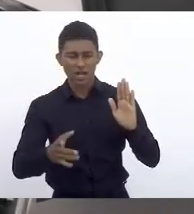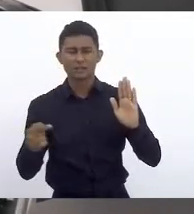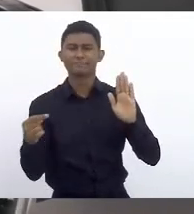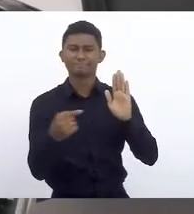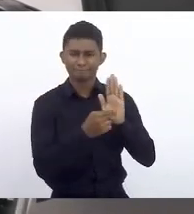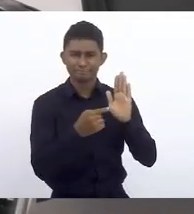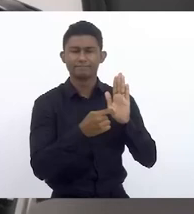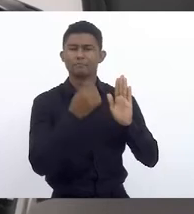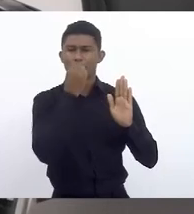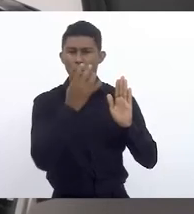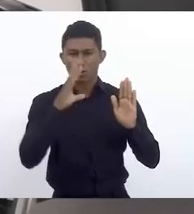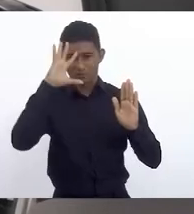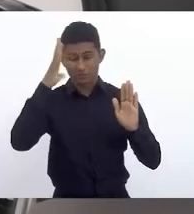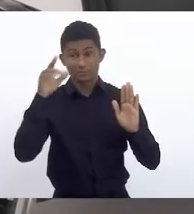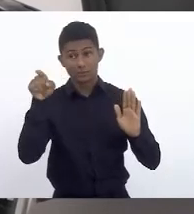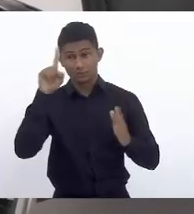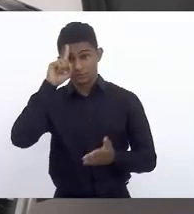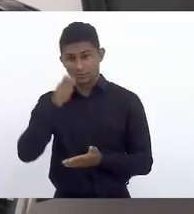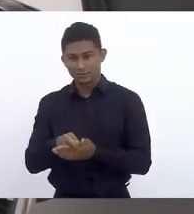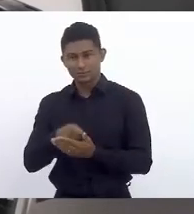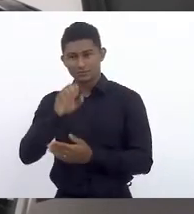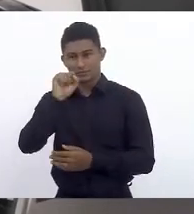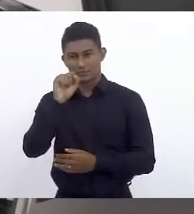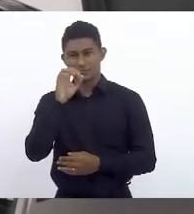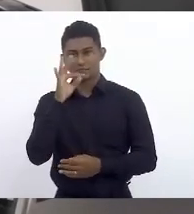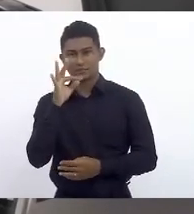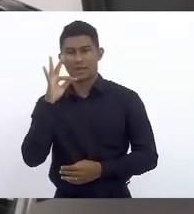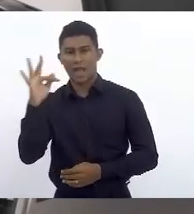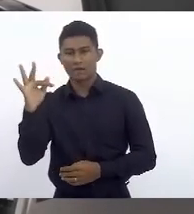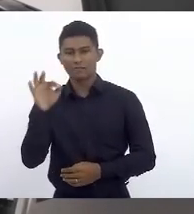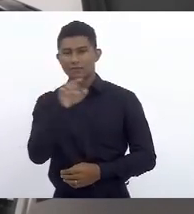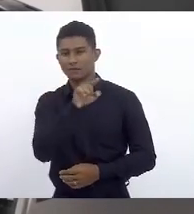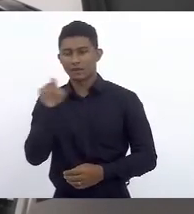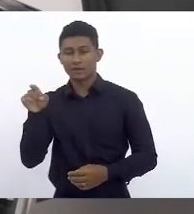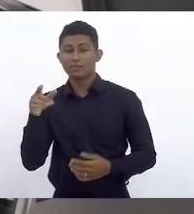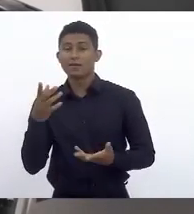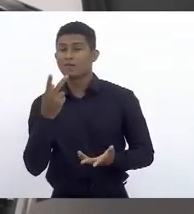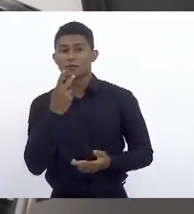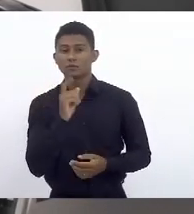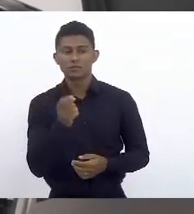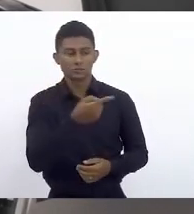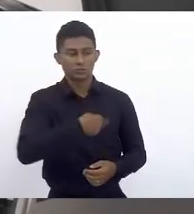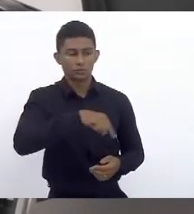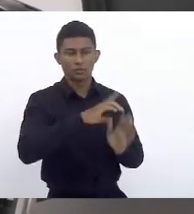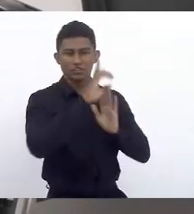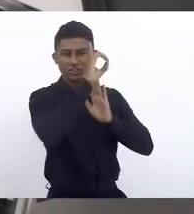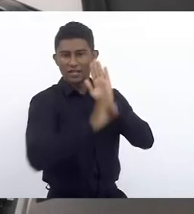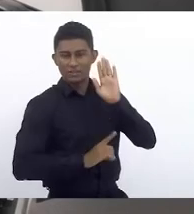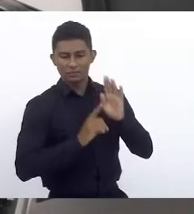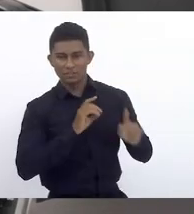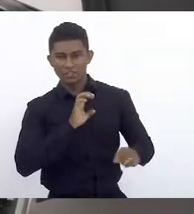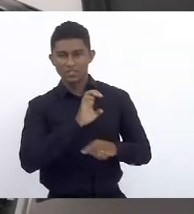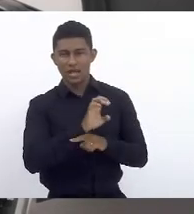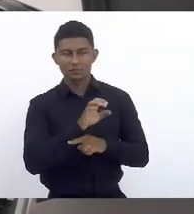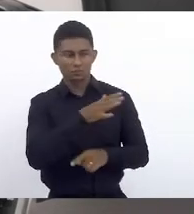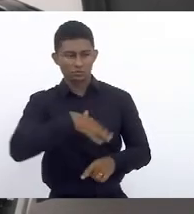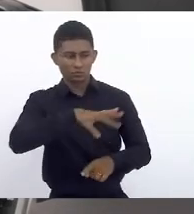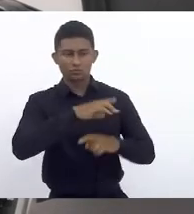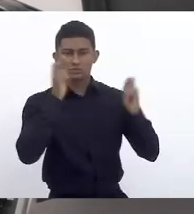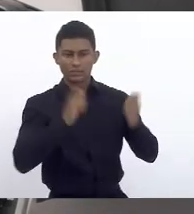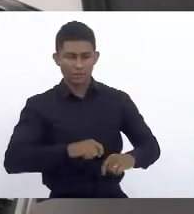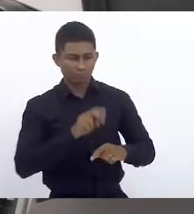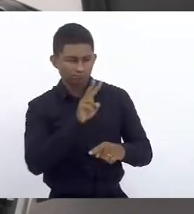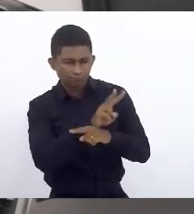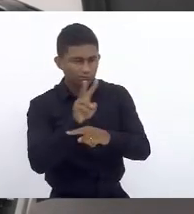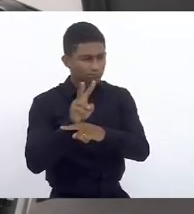por conta da decisão do STF, do direito, nós podemos, nós que eu digo o Estado, a Fazenda, fiscalizar. Coisas